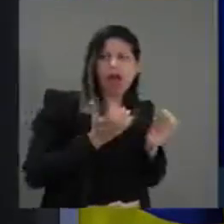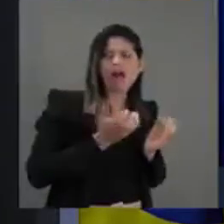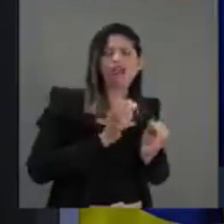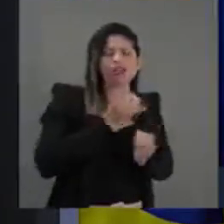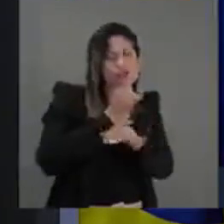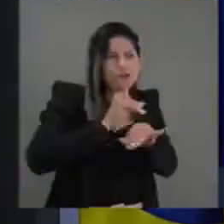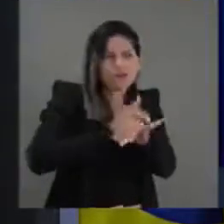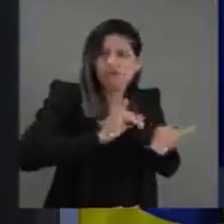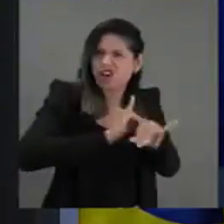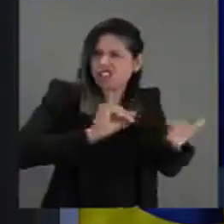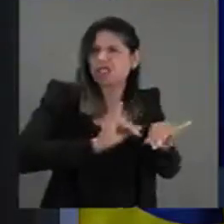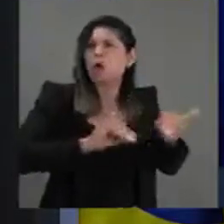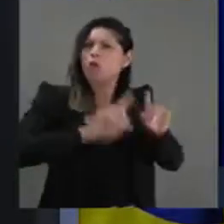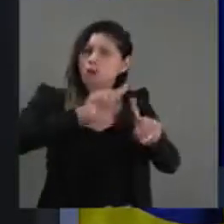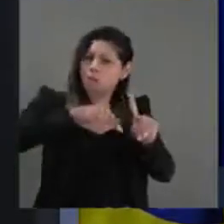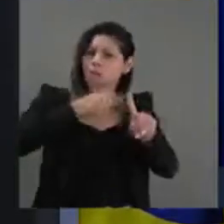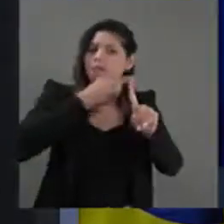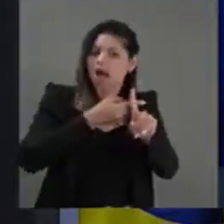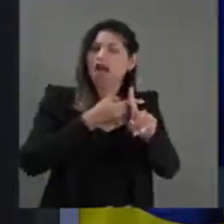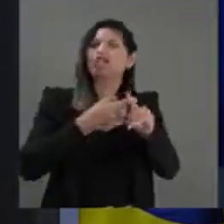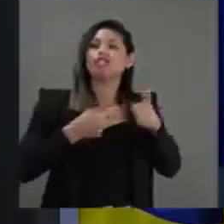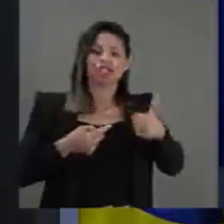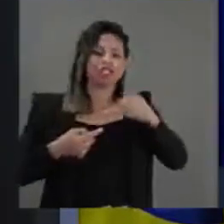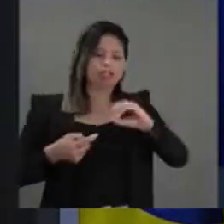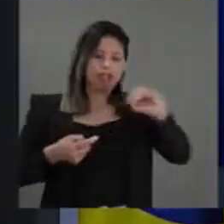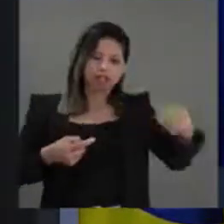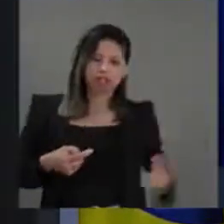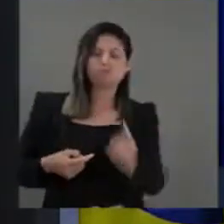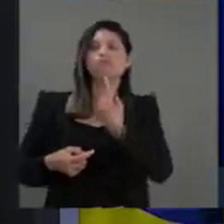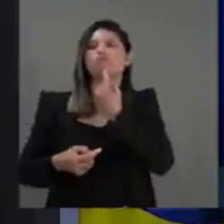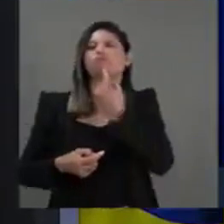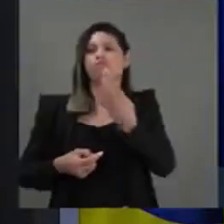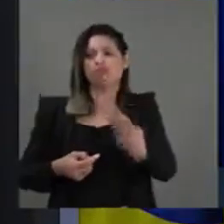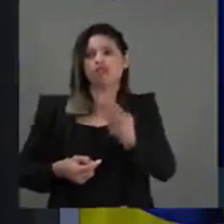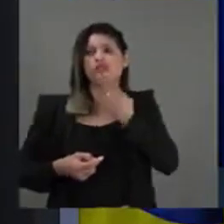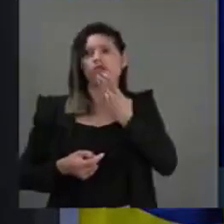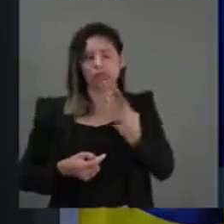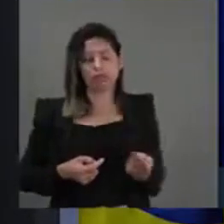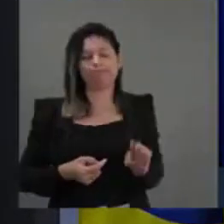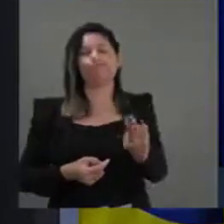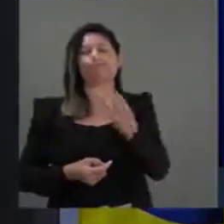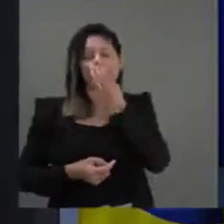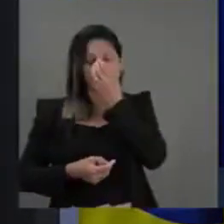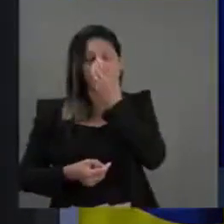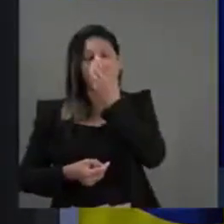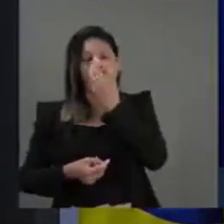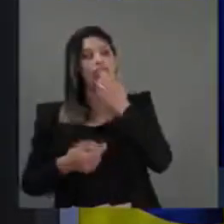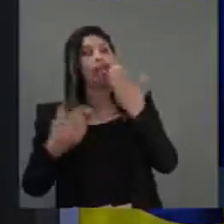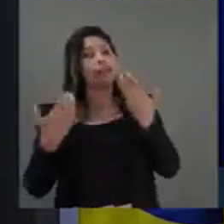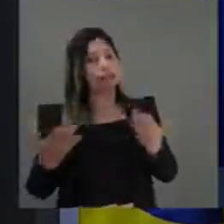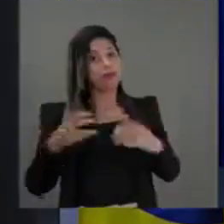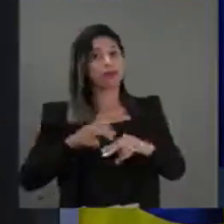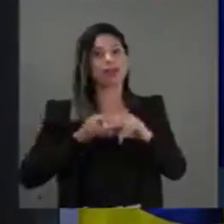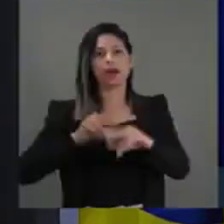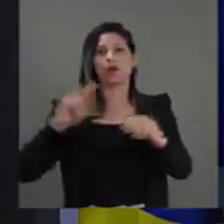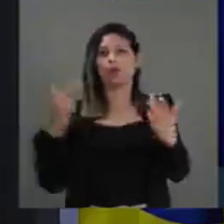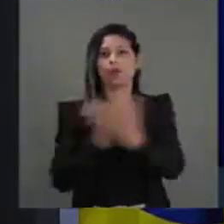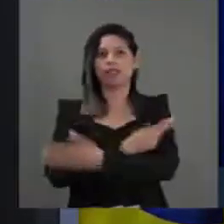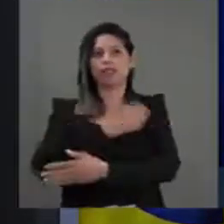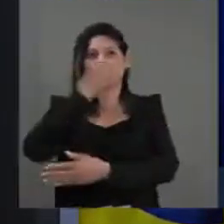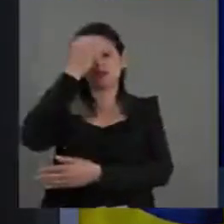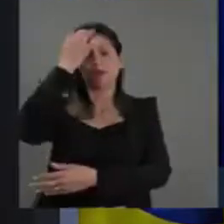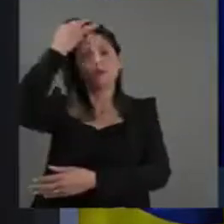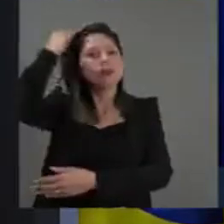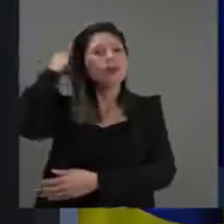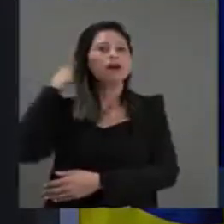Essa é a prioridade do povo do Ceará. E as consequências desse peculato cometido à luz do dia é